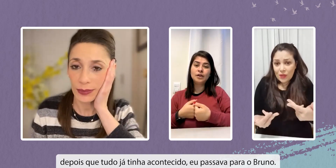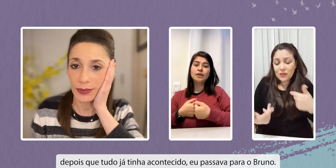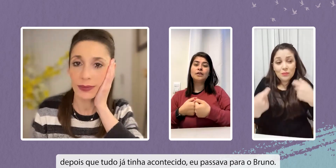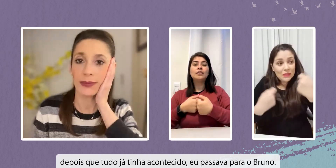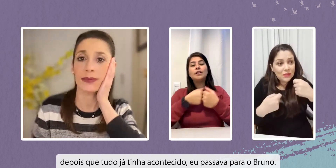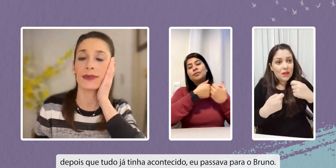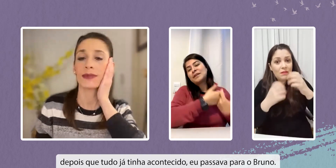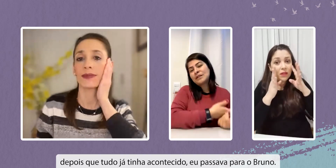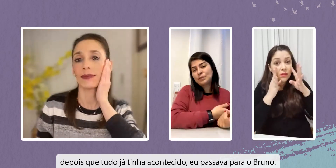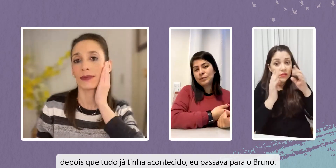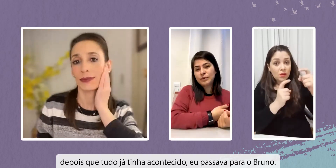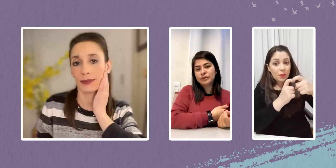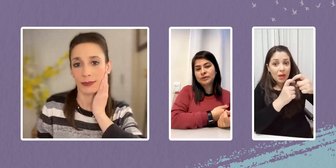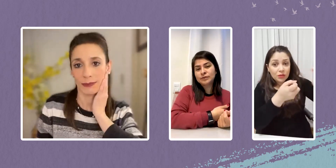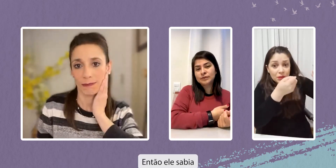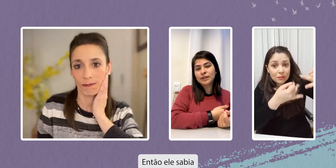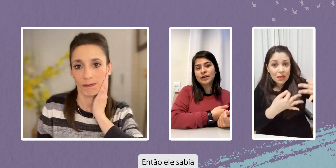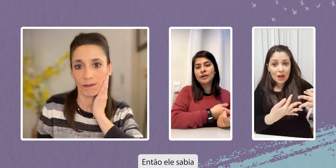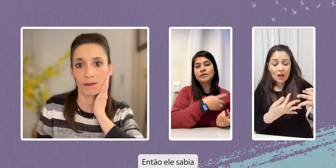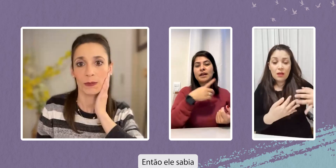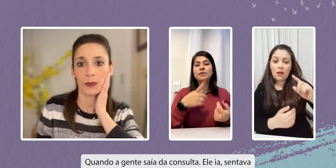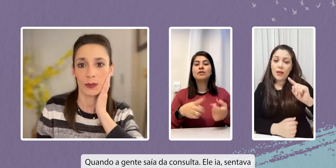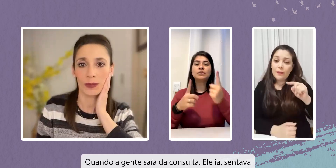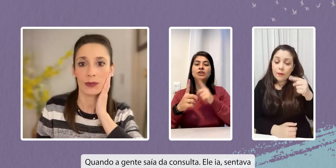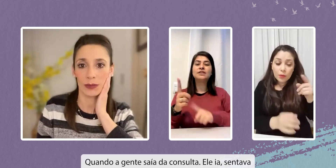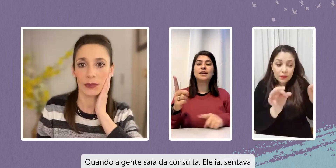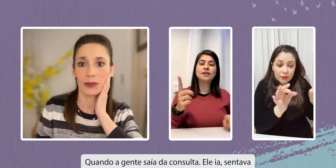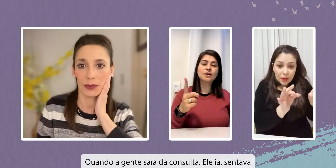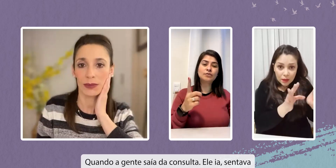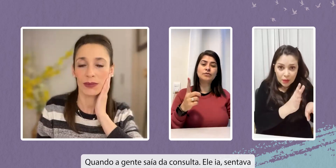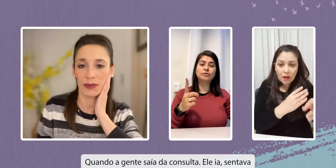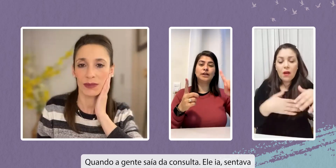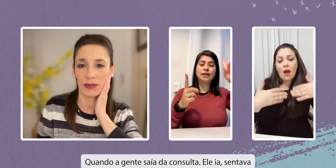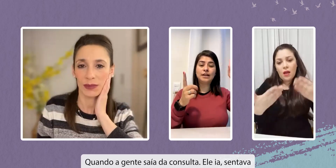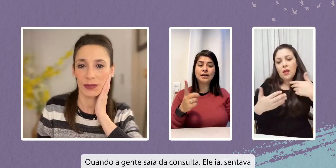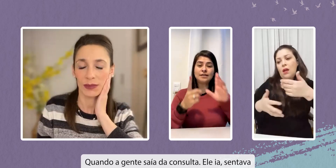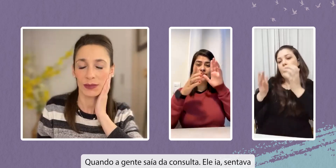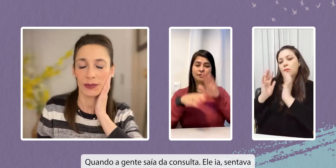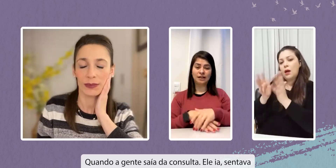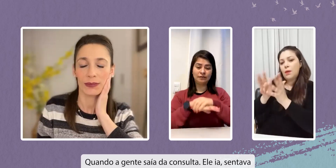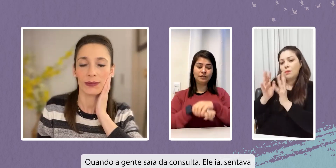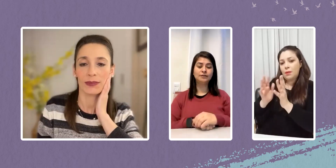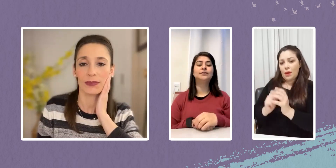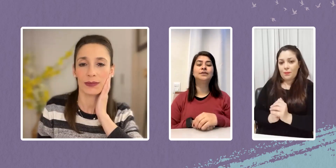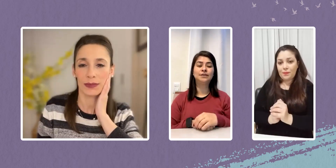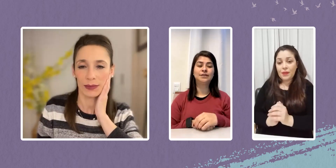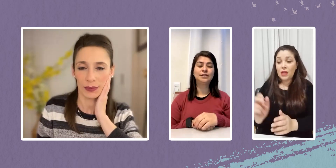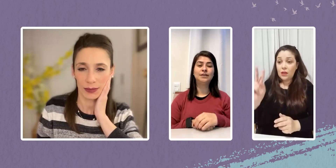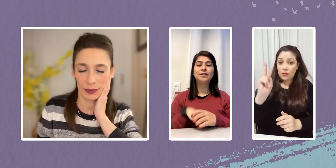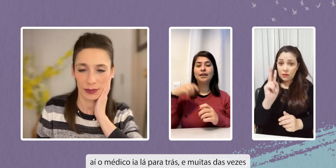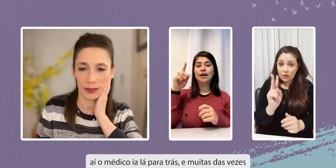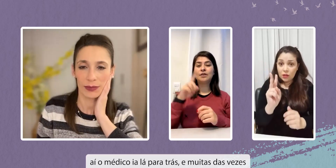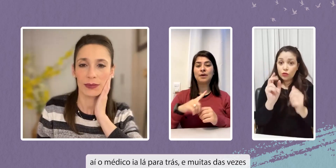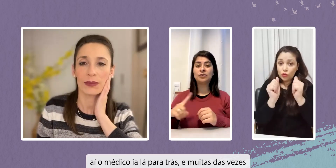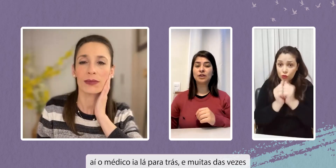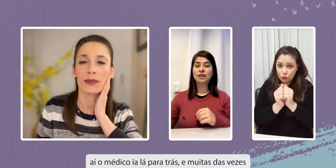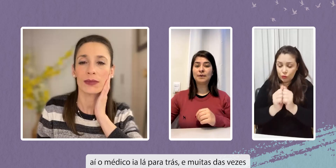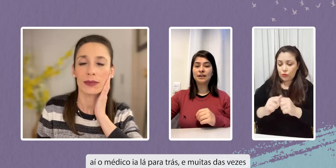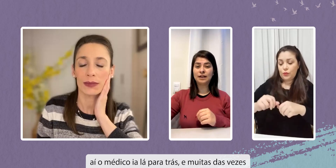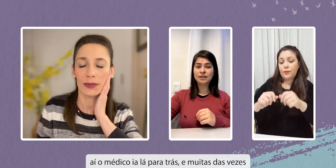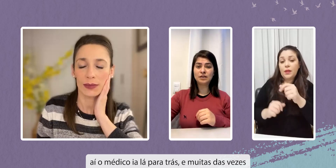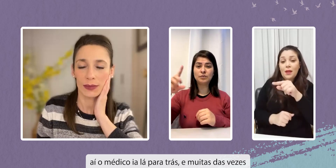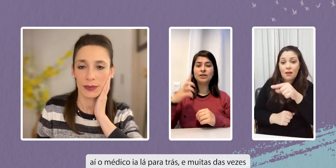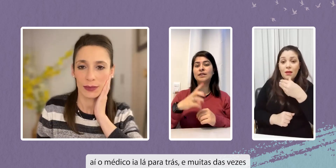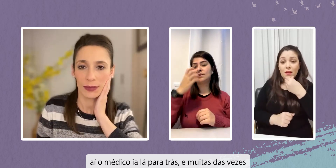acontecido, eu passava para o Bruno. Então, ele sabia quando a gente saía da consulta. Ele ia, sentava, aí o médico ia lá